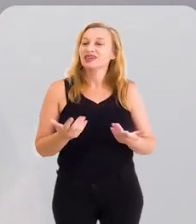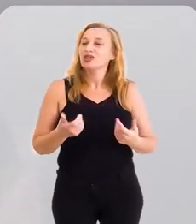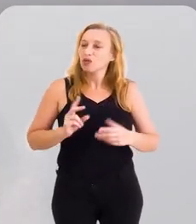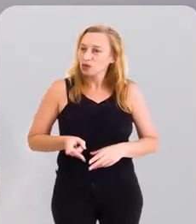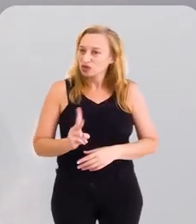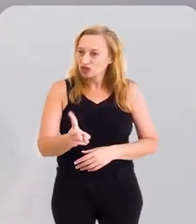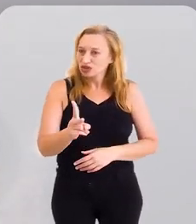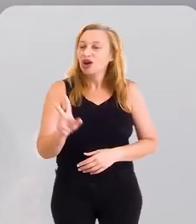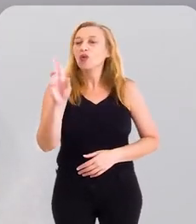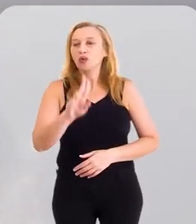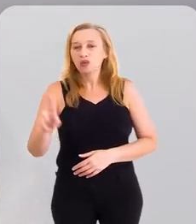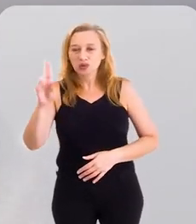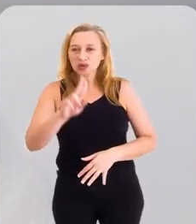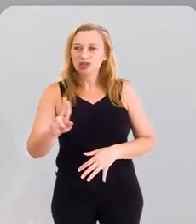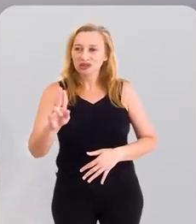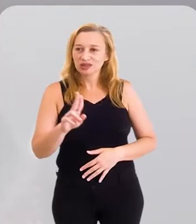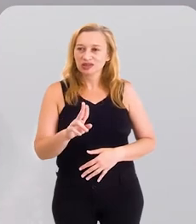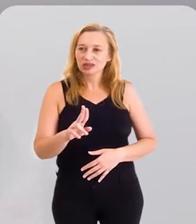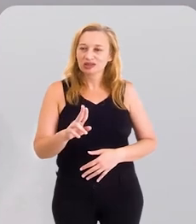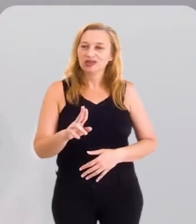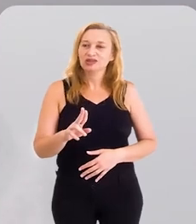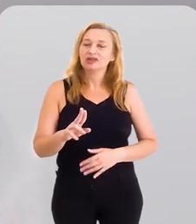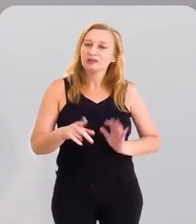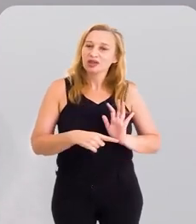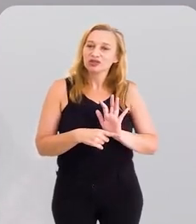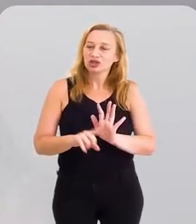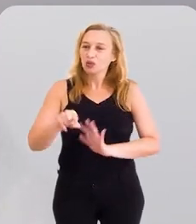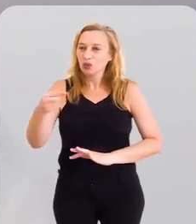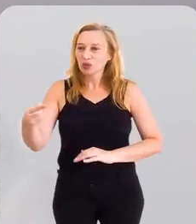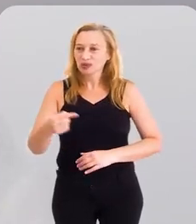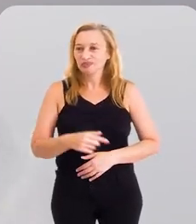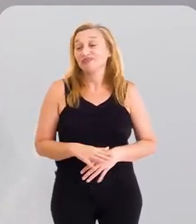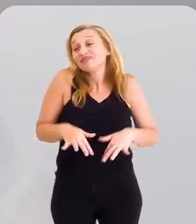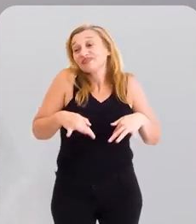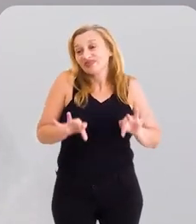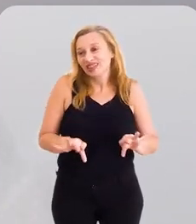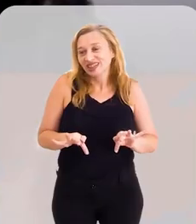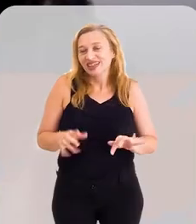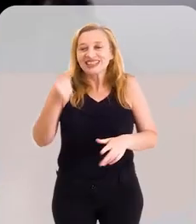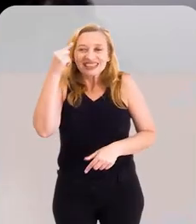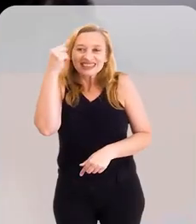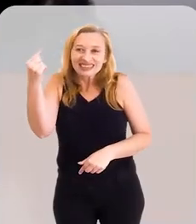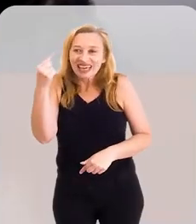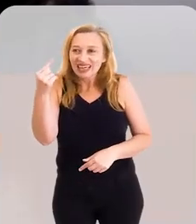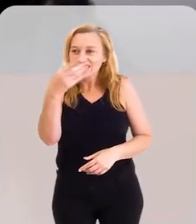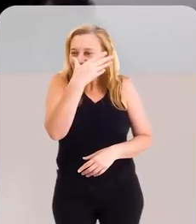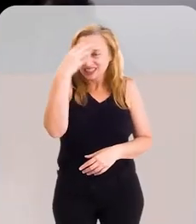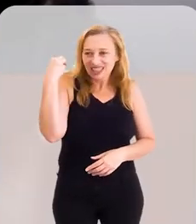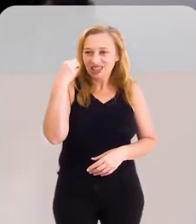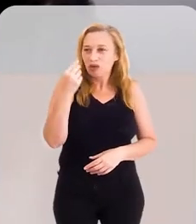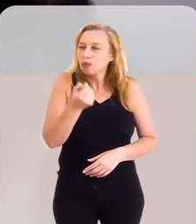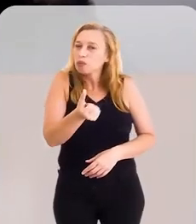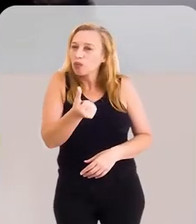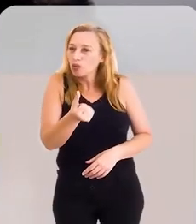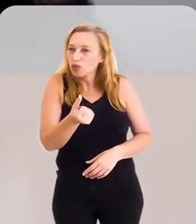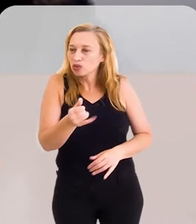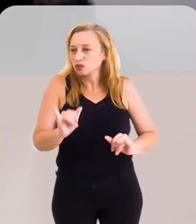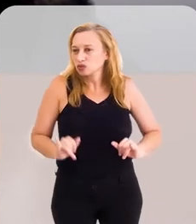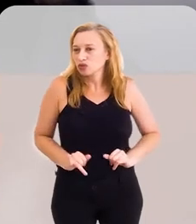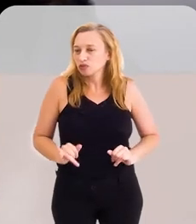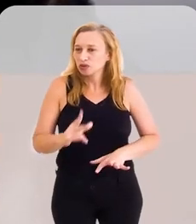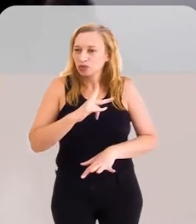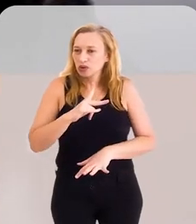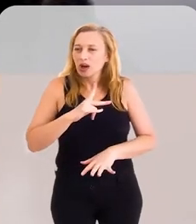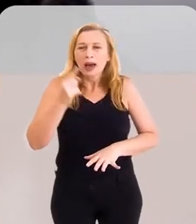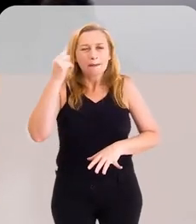problemas sociais, temos que continuar utilizando essas virtudes a pleno vapor. Enfim, essa ideia de esquecer um pouco de